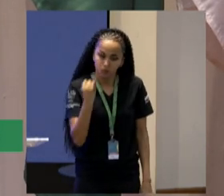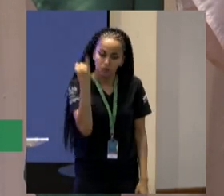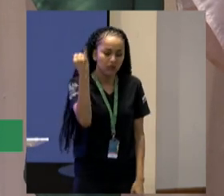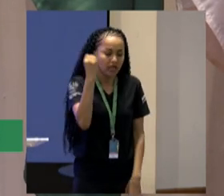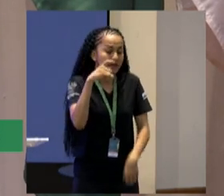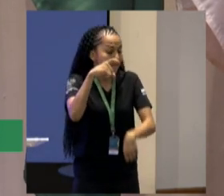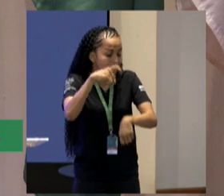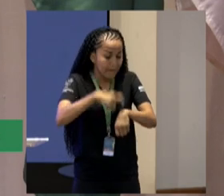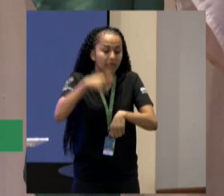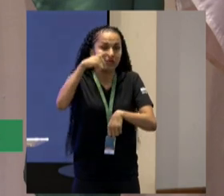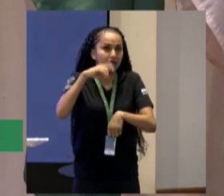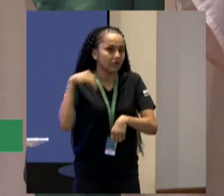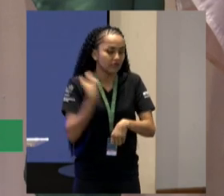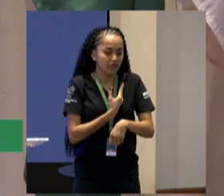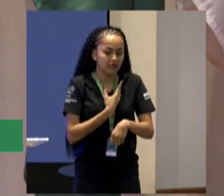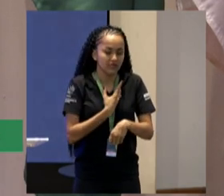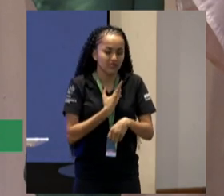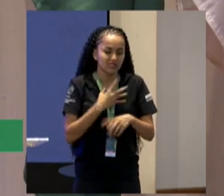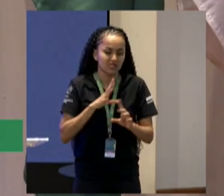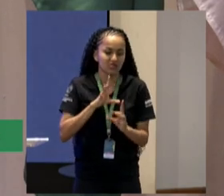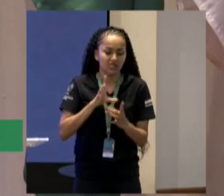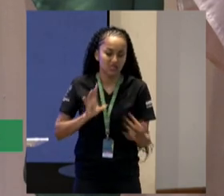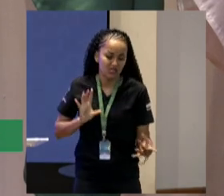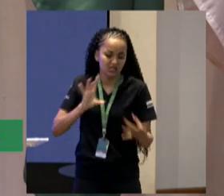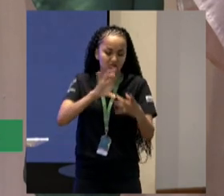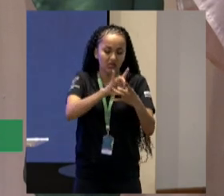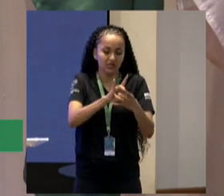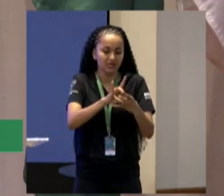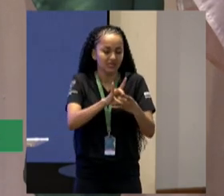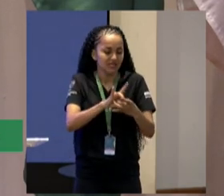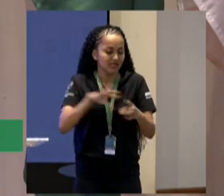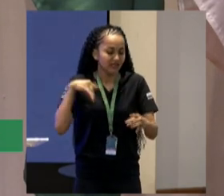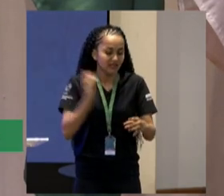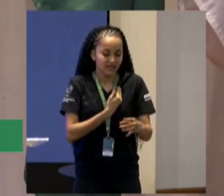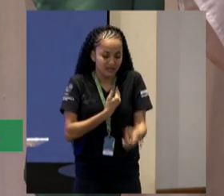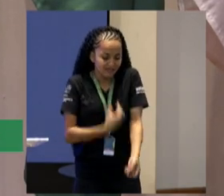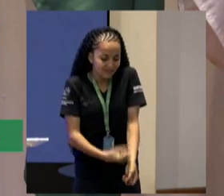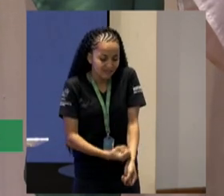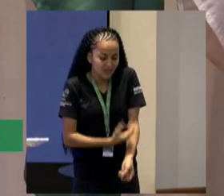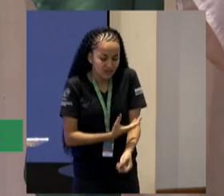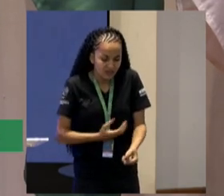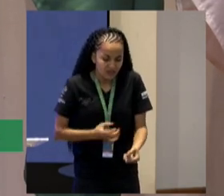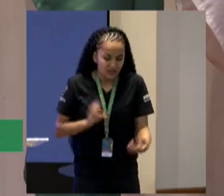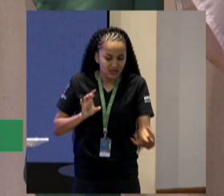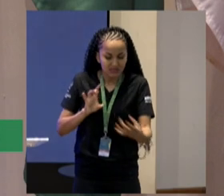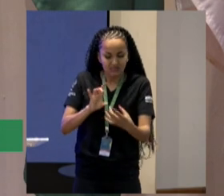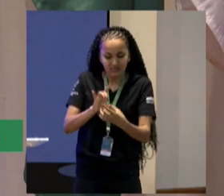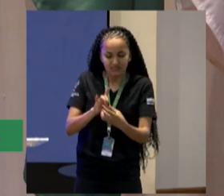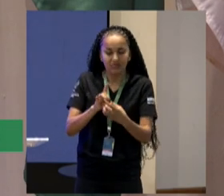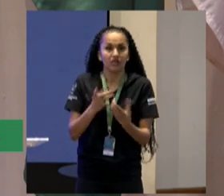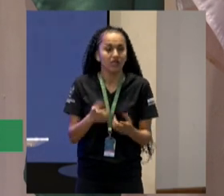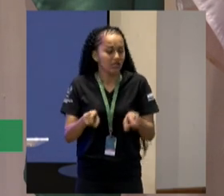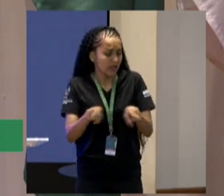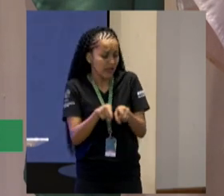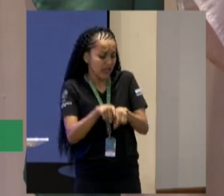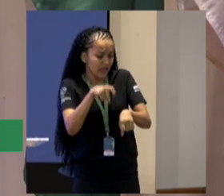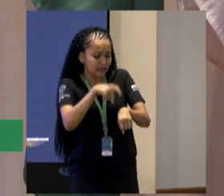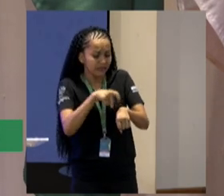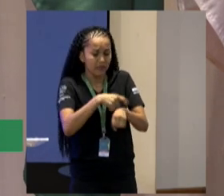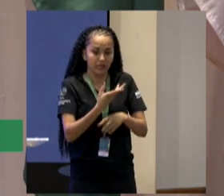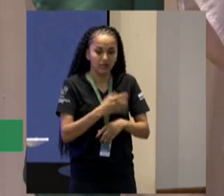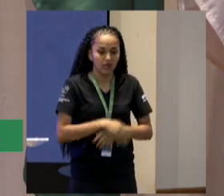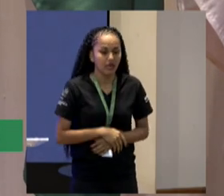É um momento que a gente se fortalece, é um momento que a gente se inspira nos trabalhos dos colegas e um momento que a